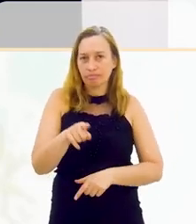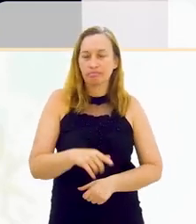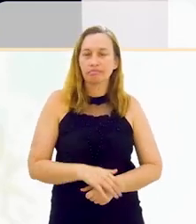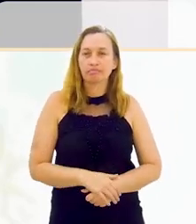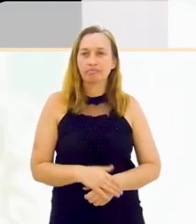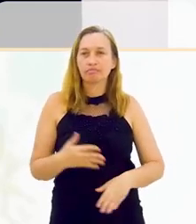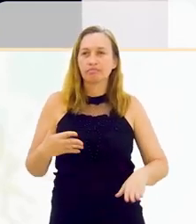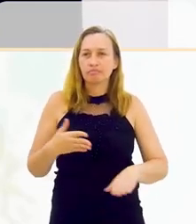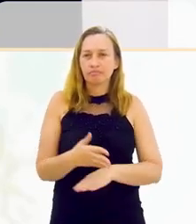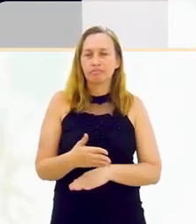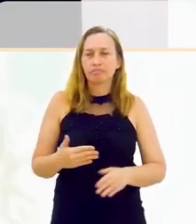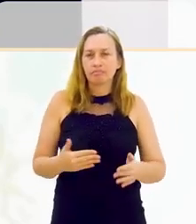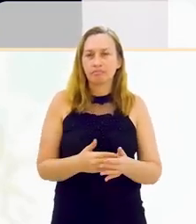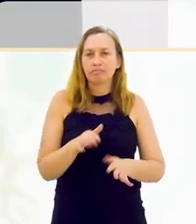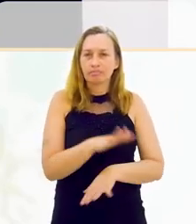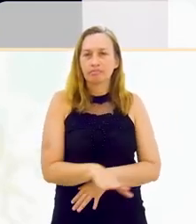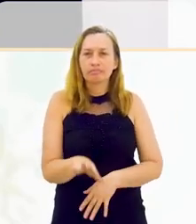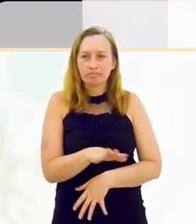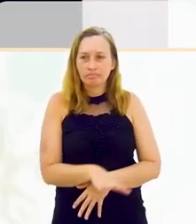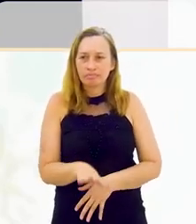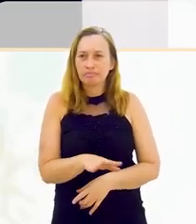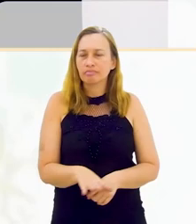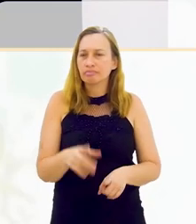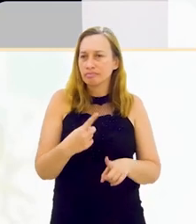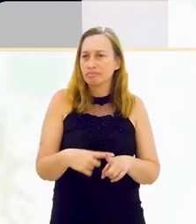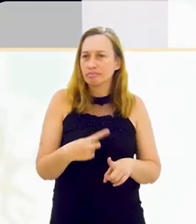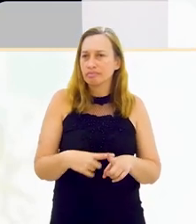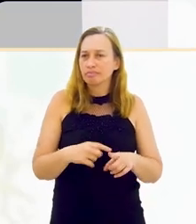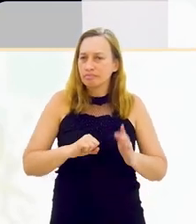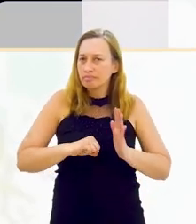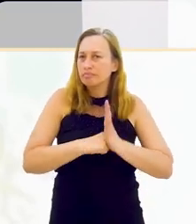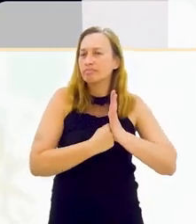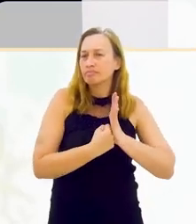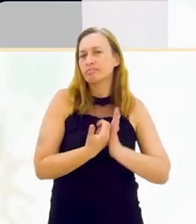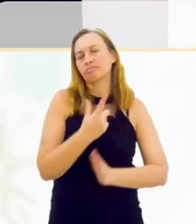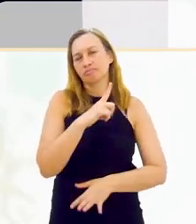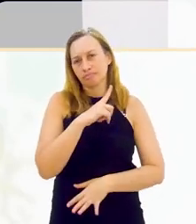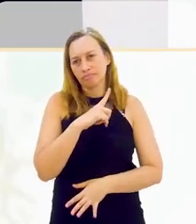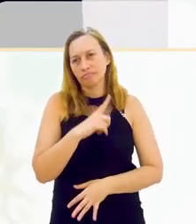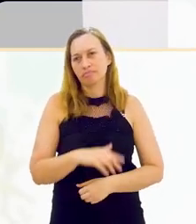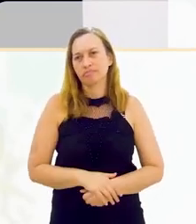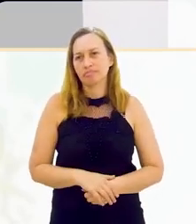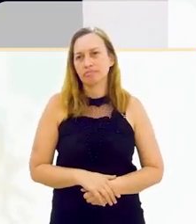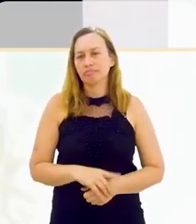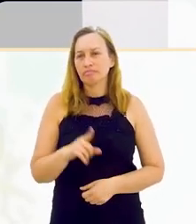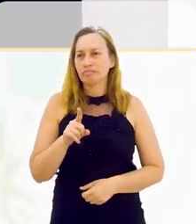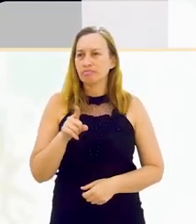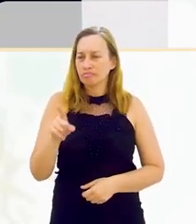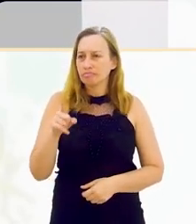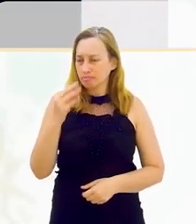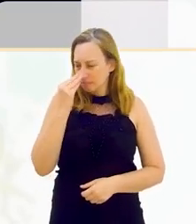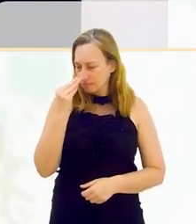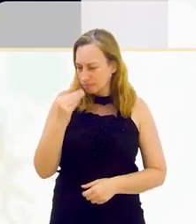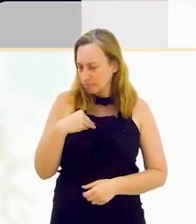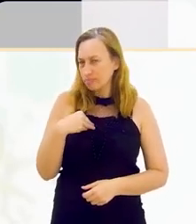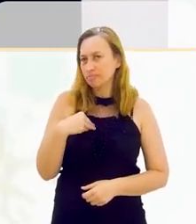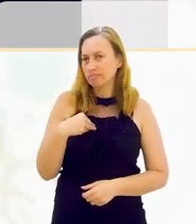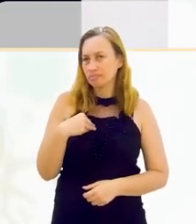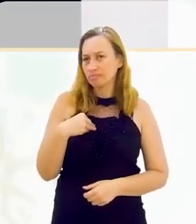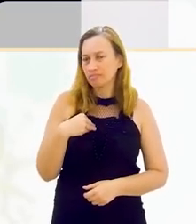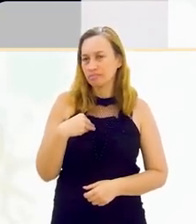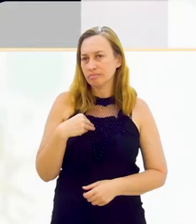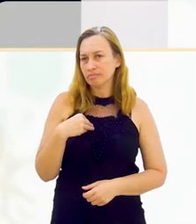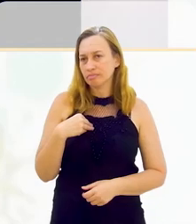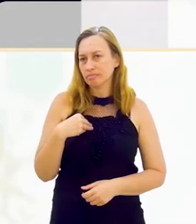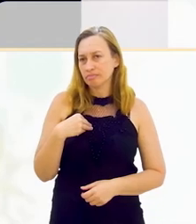para você. Chegar até elas, né? Porque existe um bloqueio. Quando você é rejeitado, a